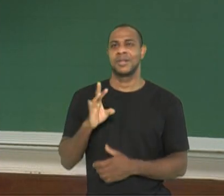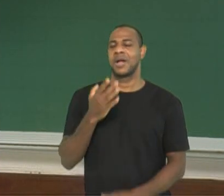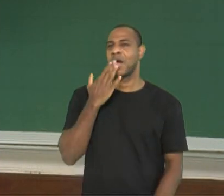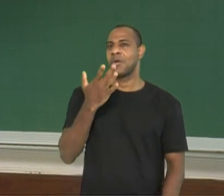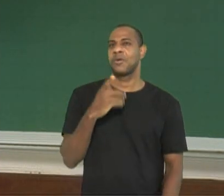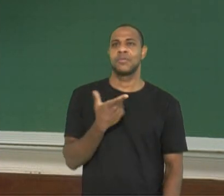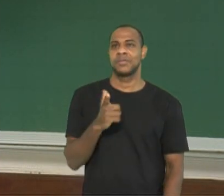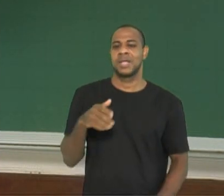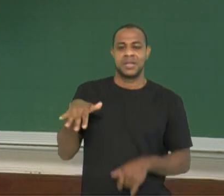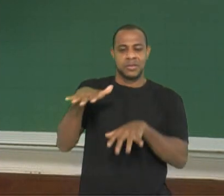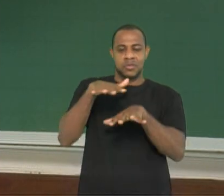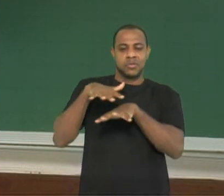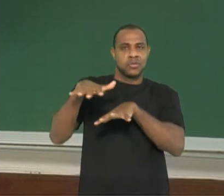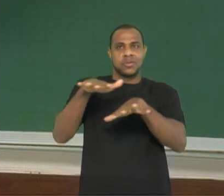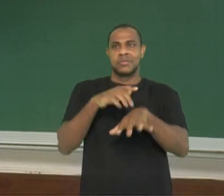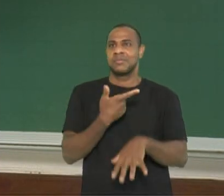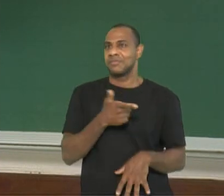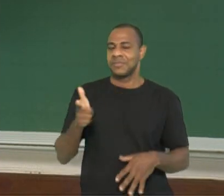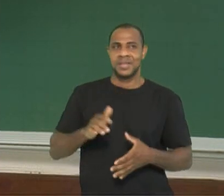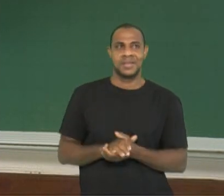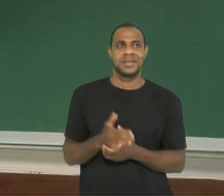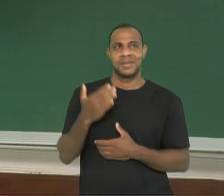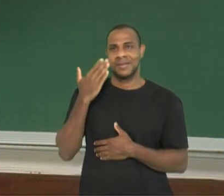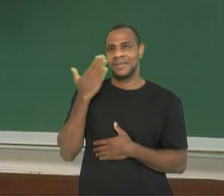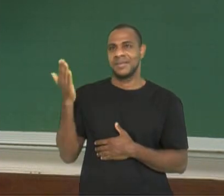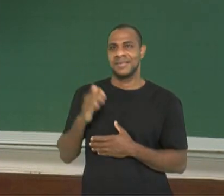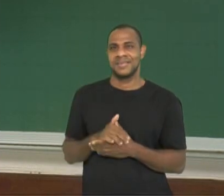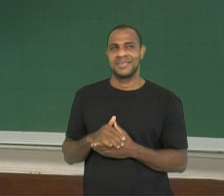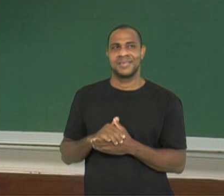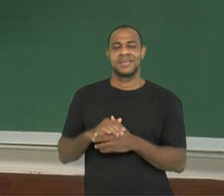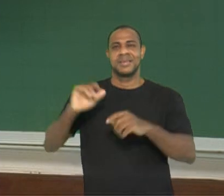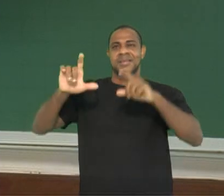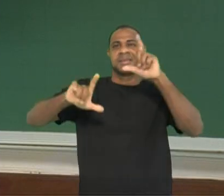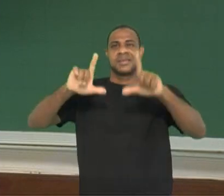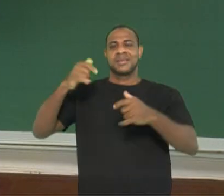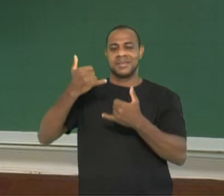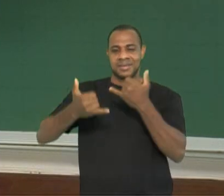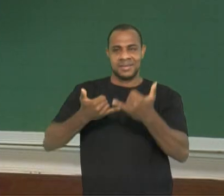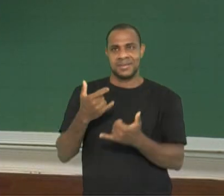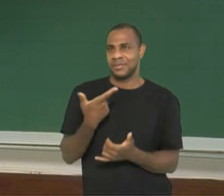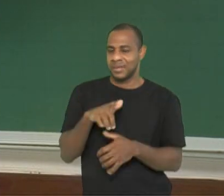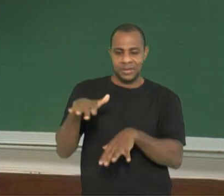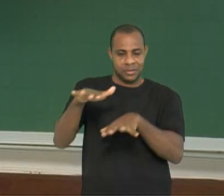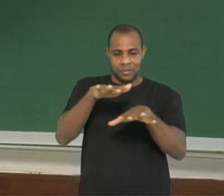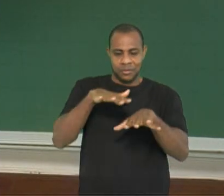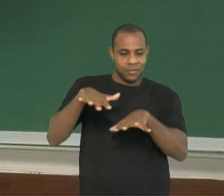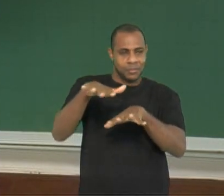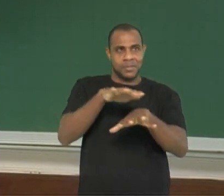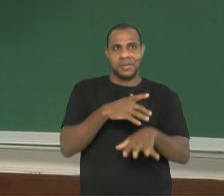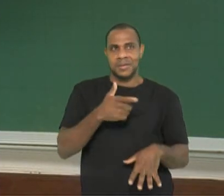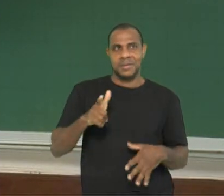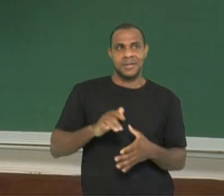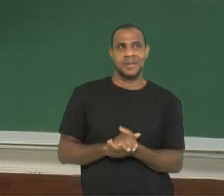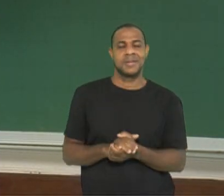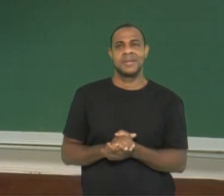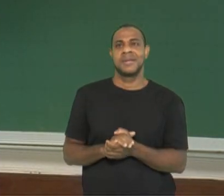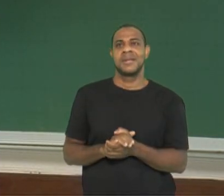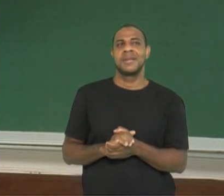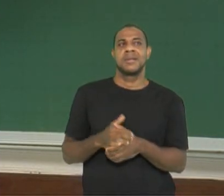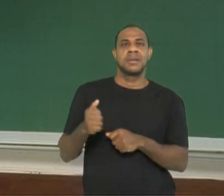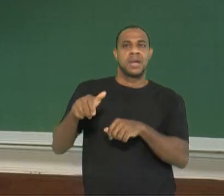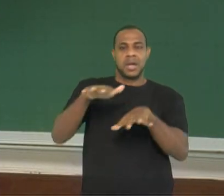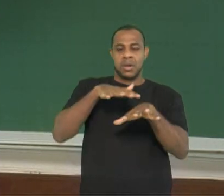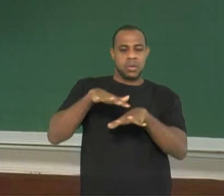desenhos animados, quando a gente vê desenhos, normalmente eles não têm sombra, porque é mais fácil a reprodução. Então a cor chapada nada mais é que uma cor sem nenhuma